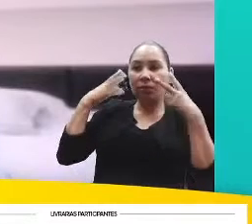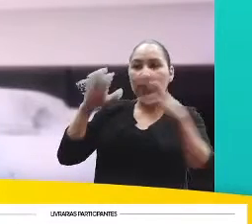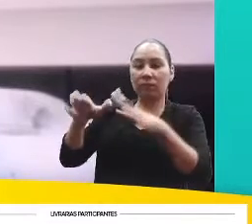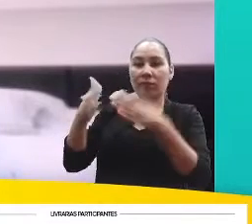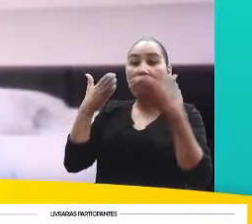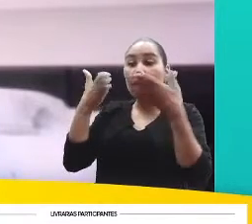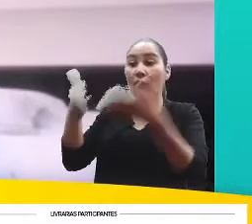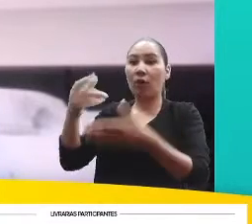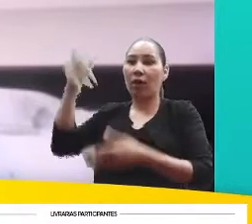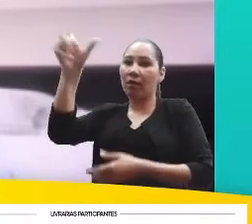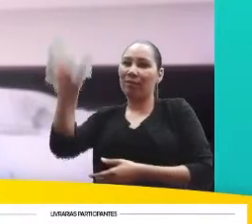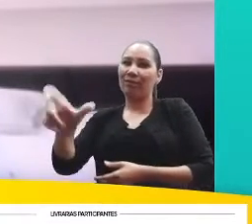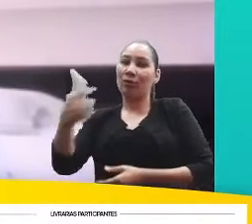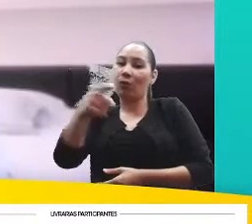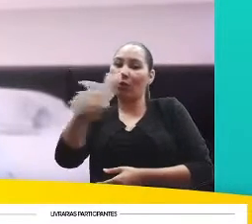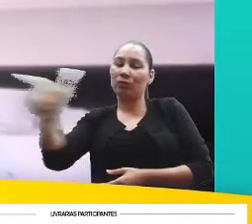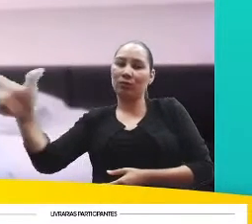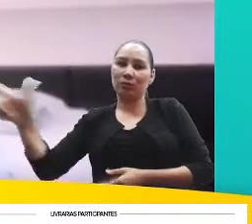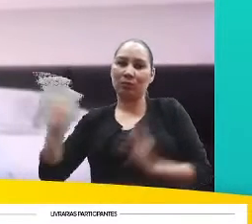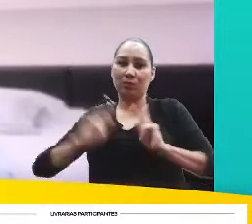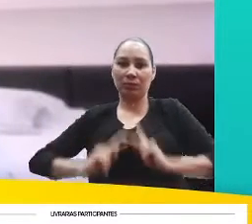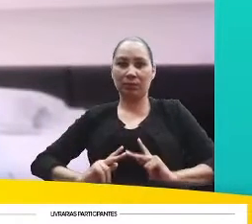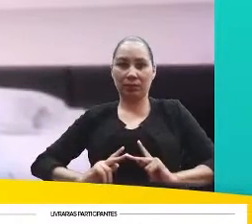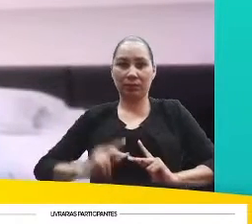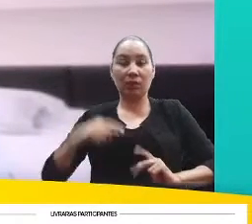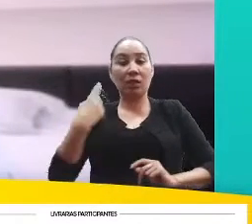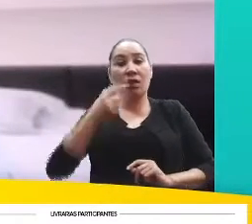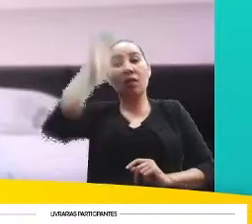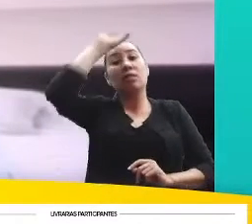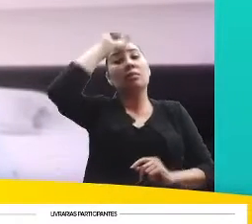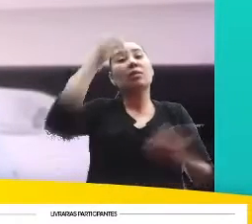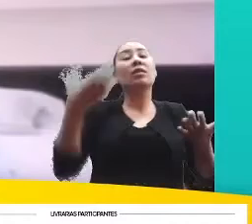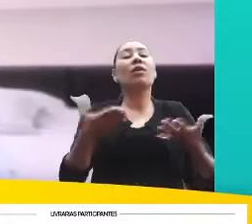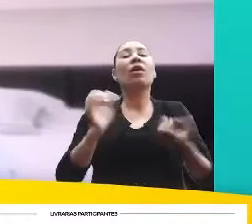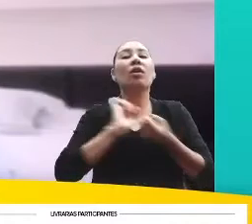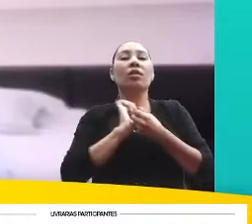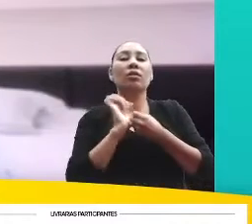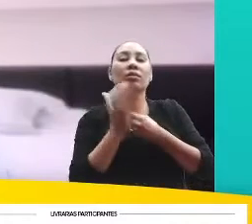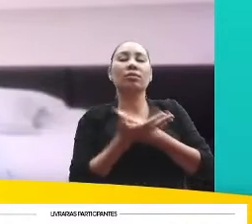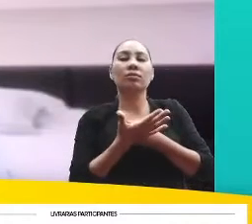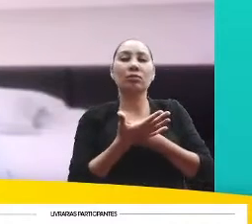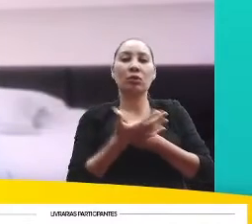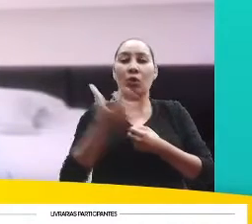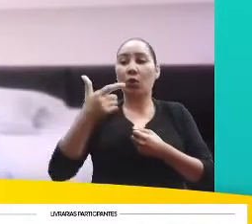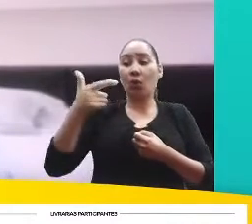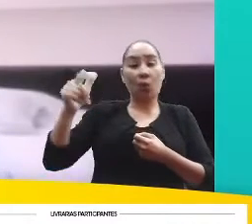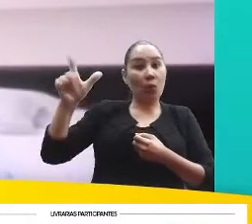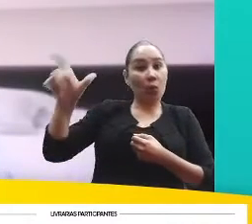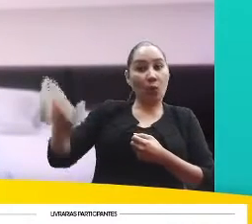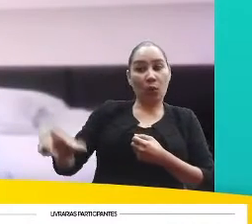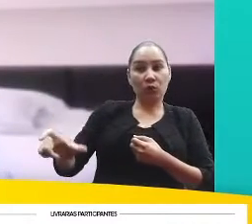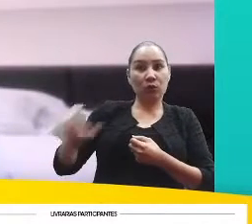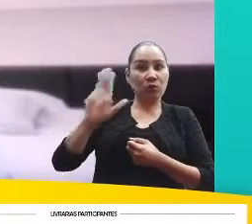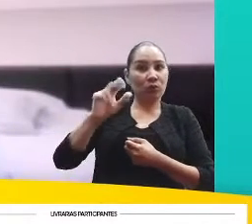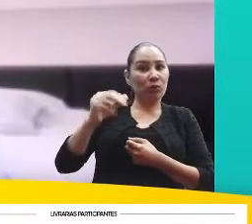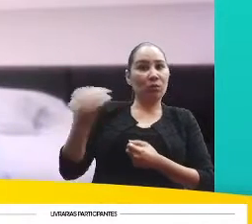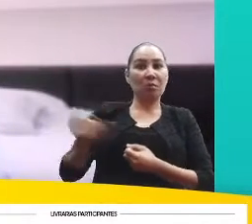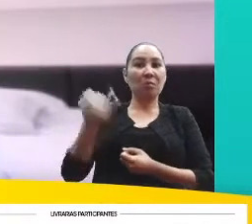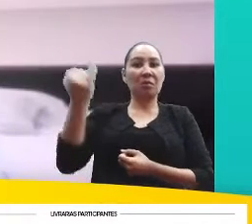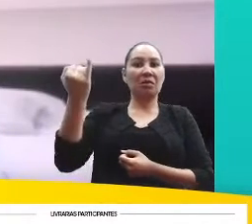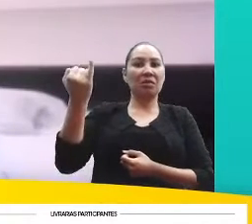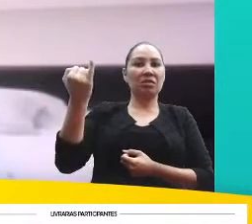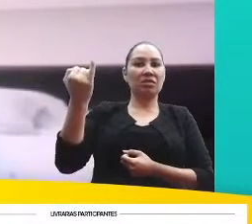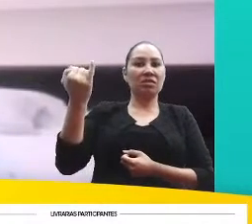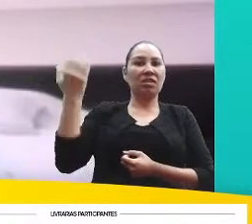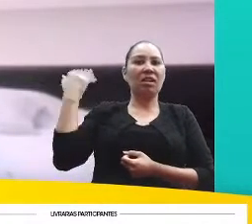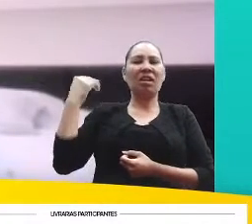lição. Tão grande, Marilei, que é o que nós estamos aprendendo agora com a pandemia. O outro nunca foi tão importante. Aquele outro que